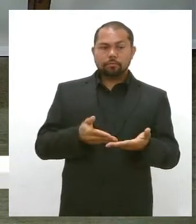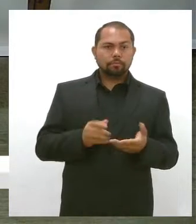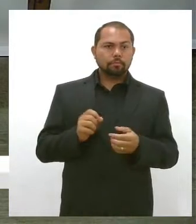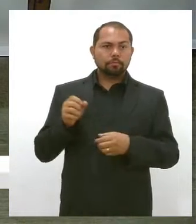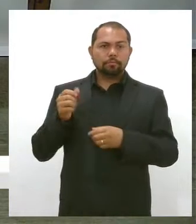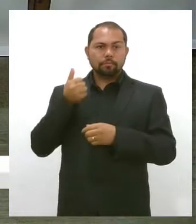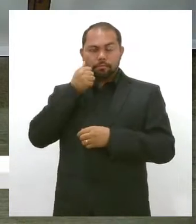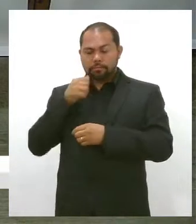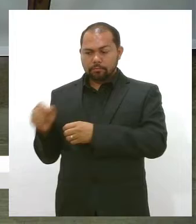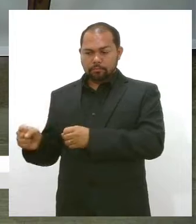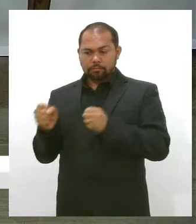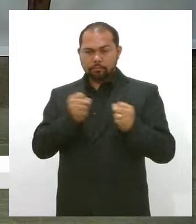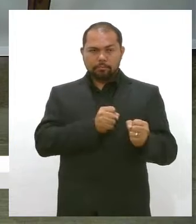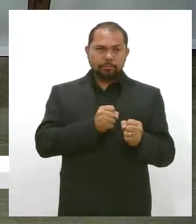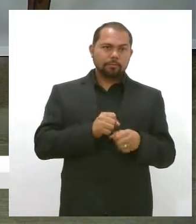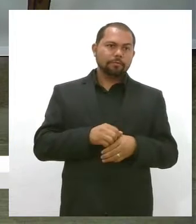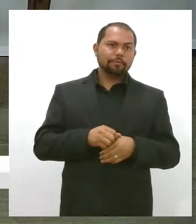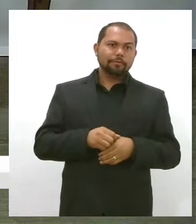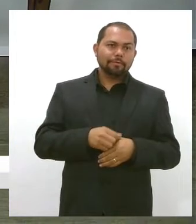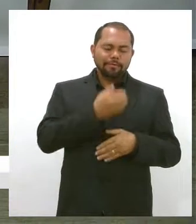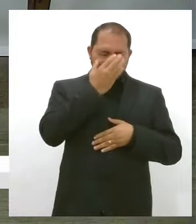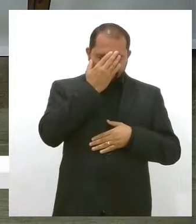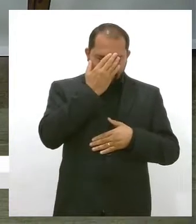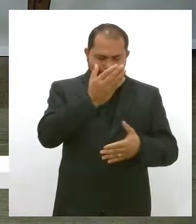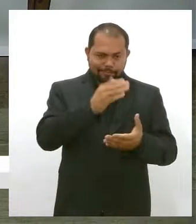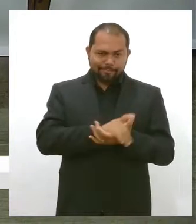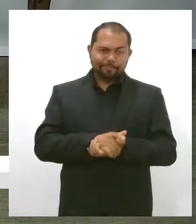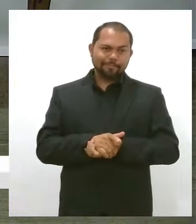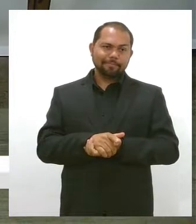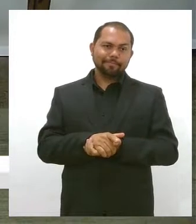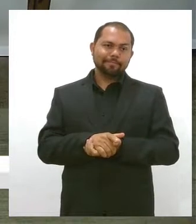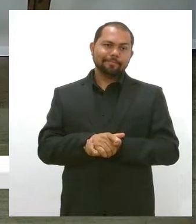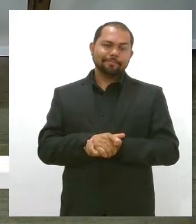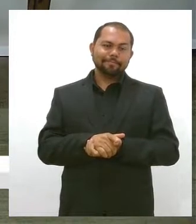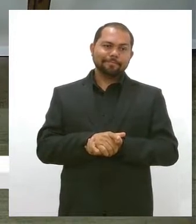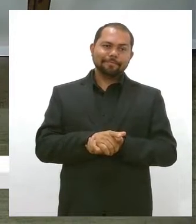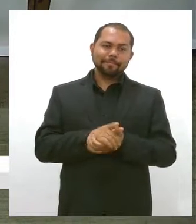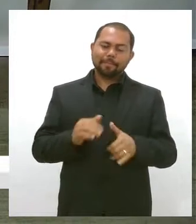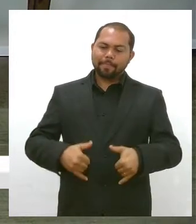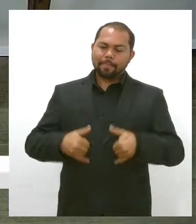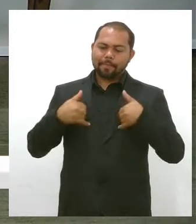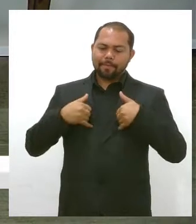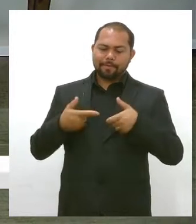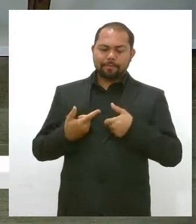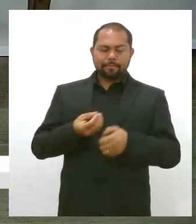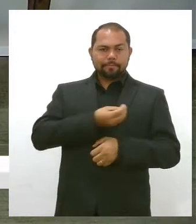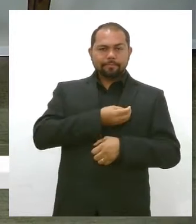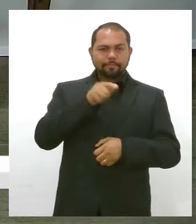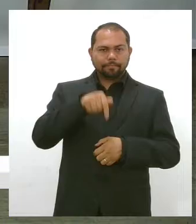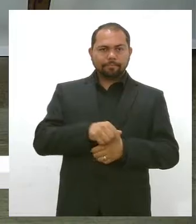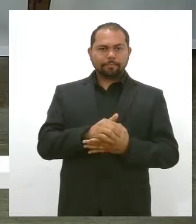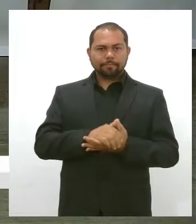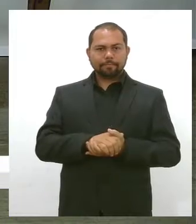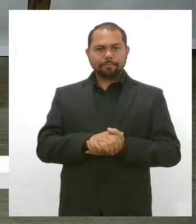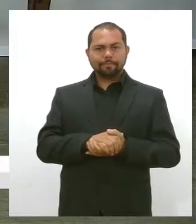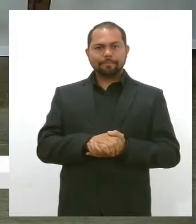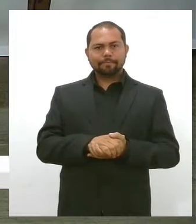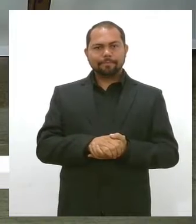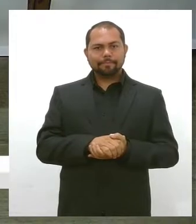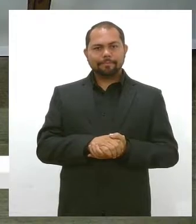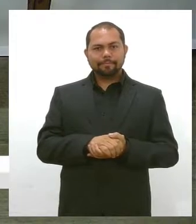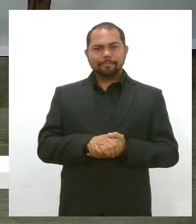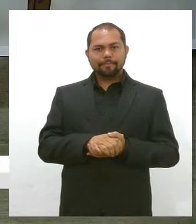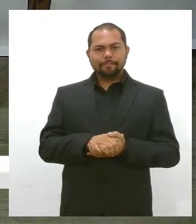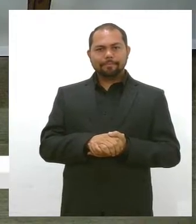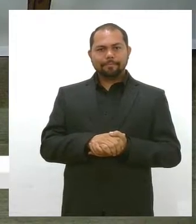Muito obrigada, Aline. Fico honrada em participar aqui com vocês. Maravilha. Acho que hoje a gente vai poder bater um